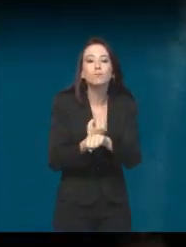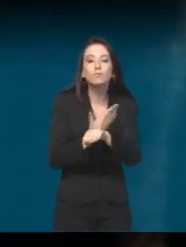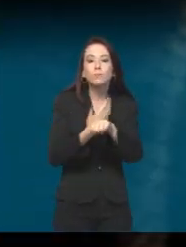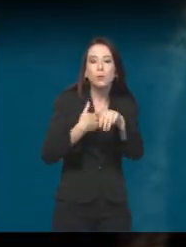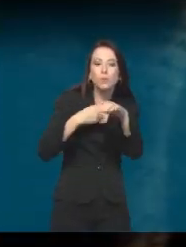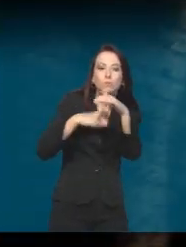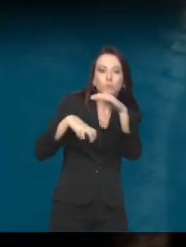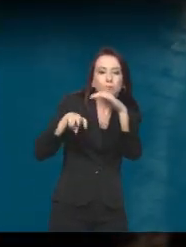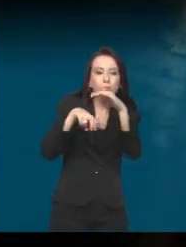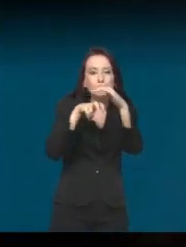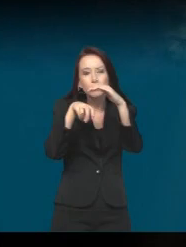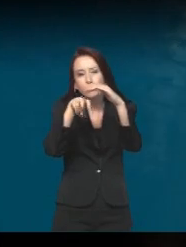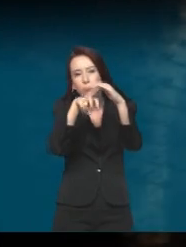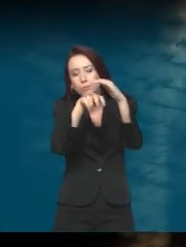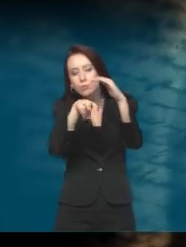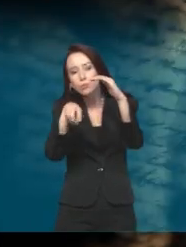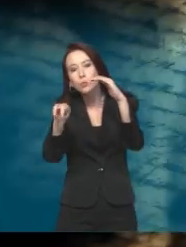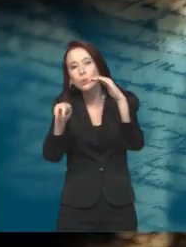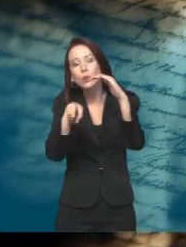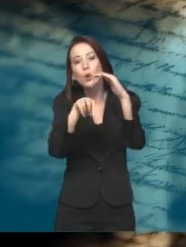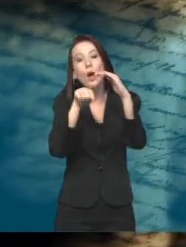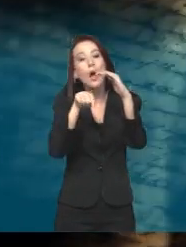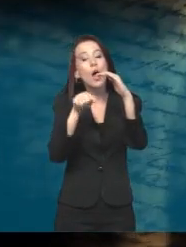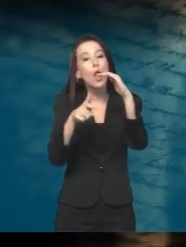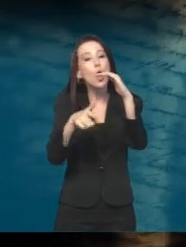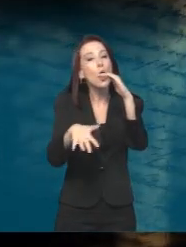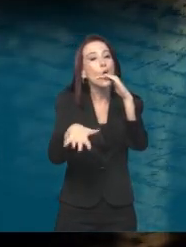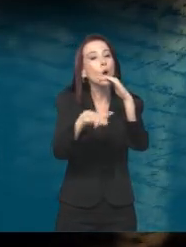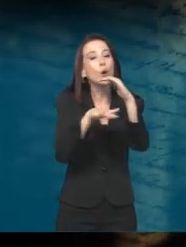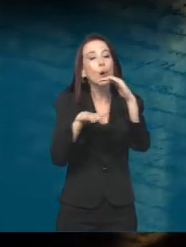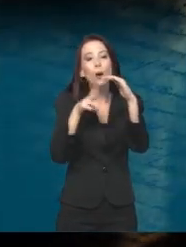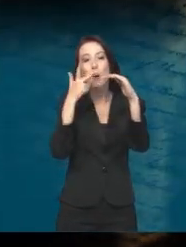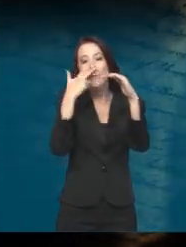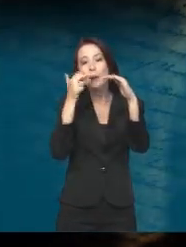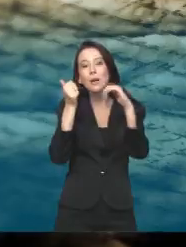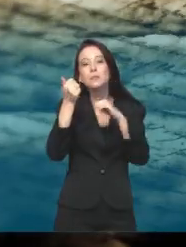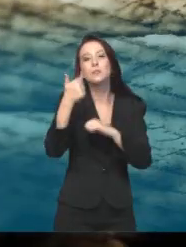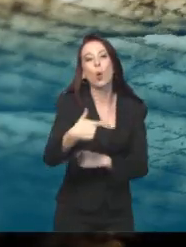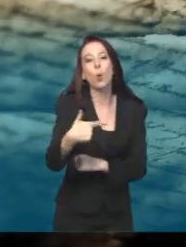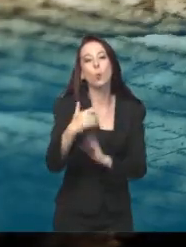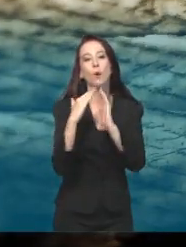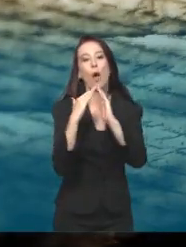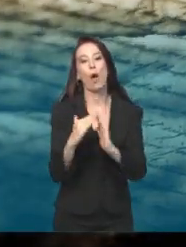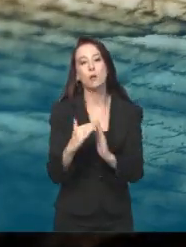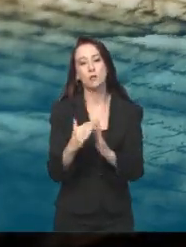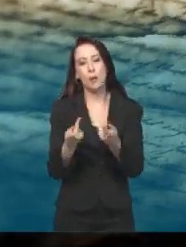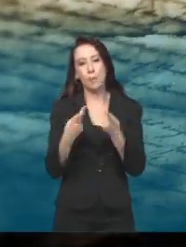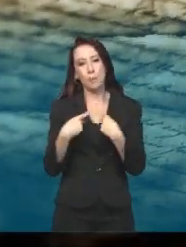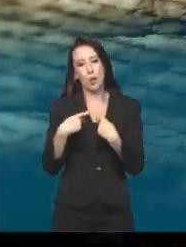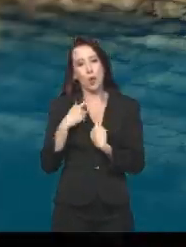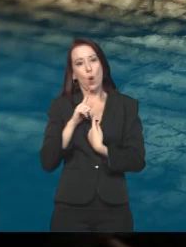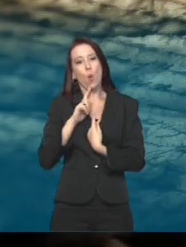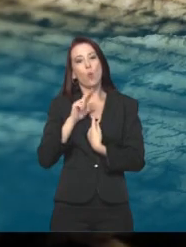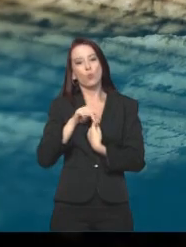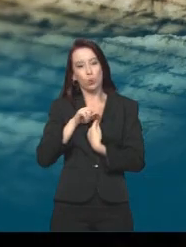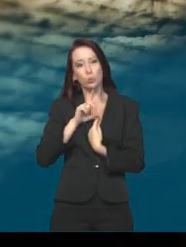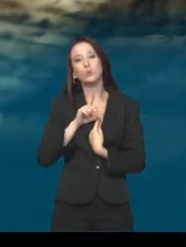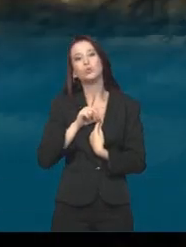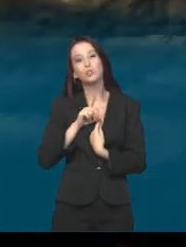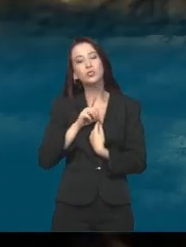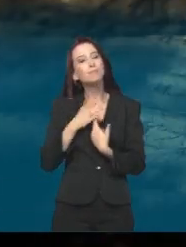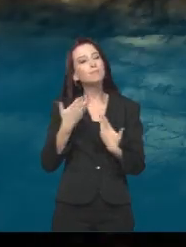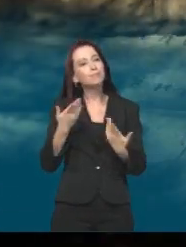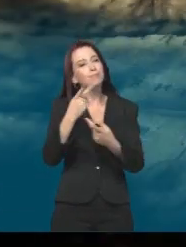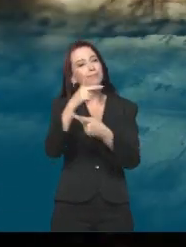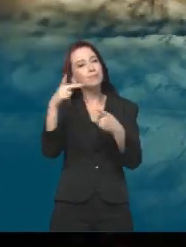de fadas subterrâneas que se tornaram permanentemente um segundo lar para mim. O senhor